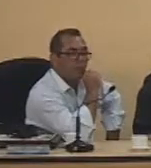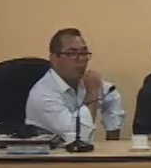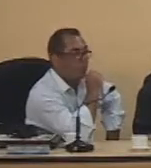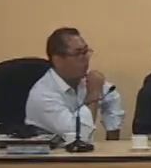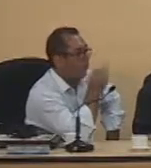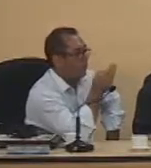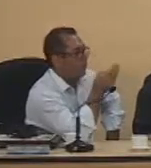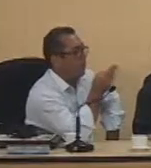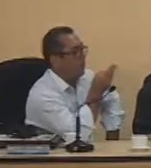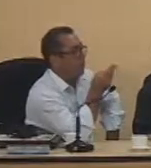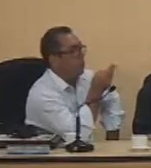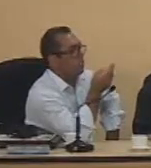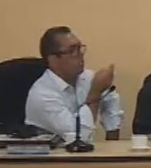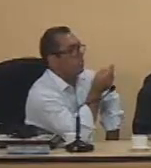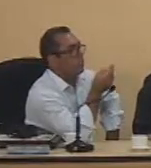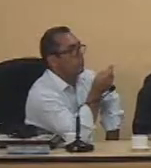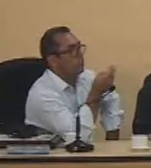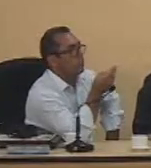a palavra livre.